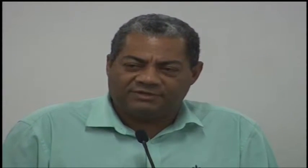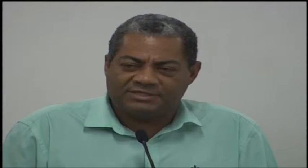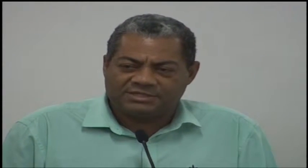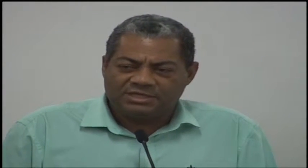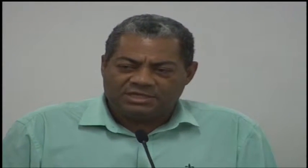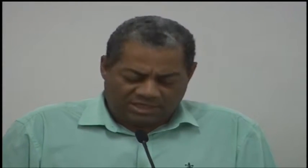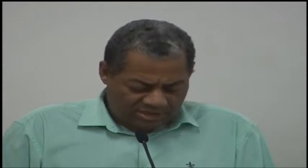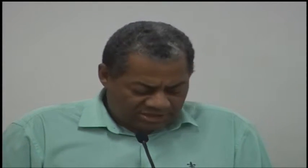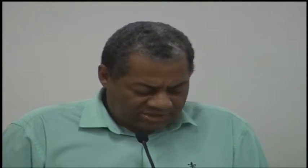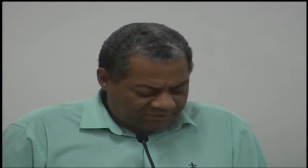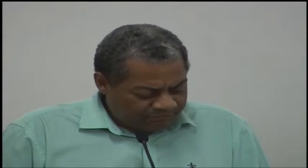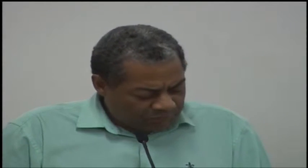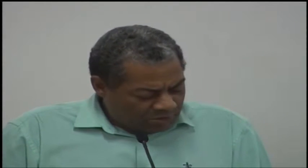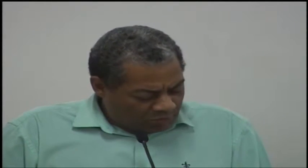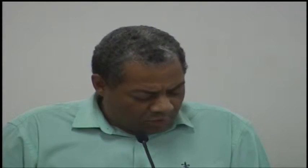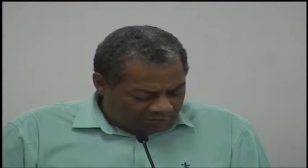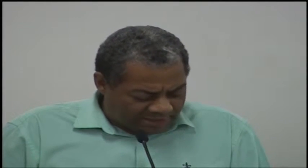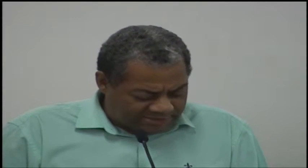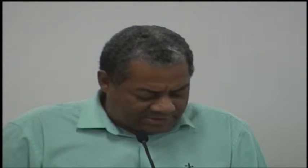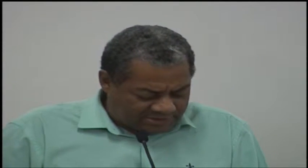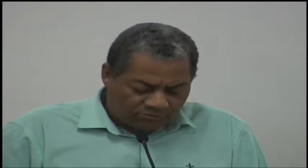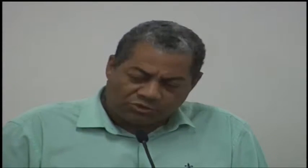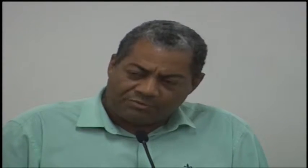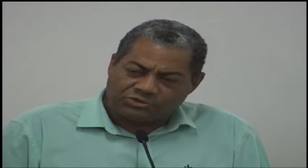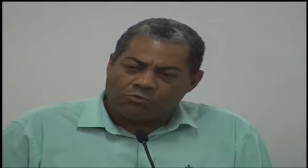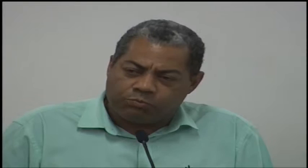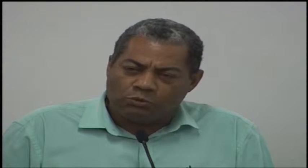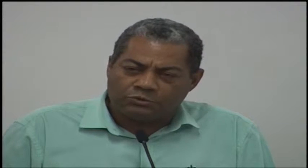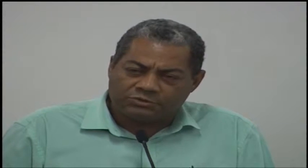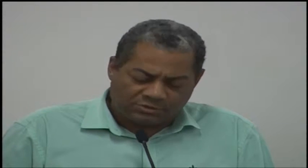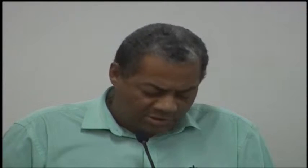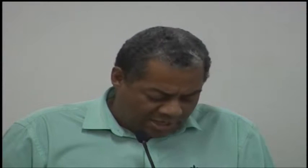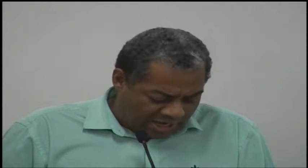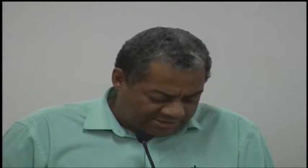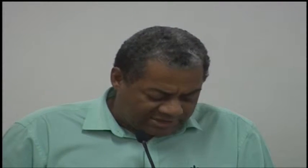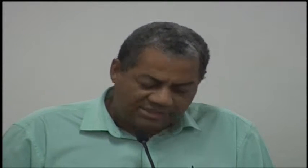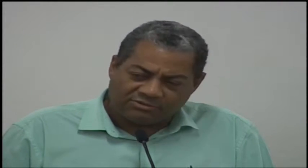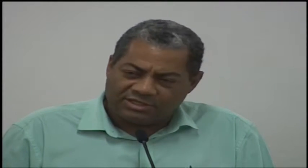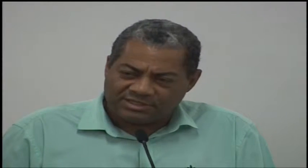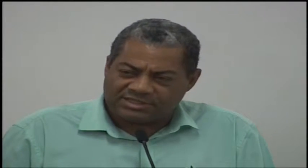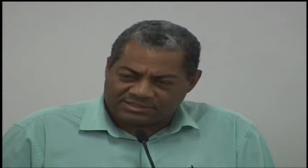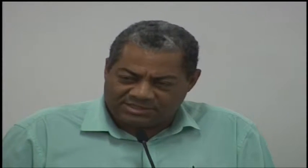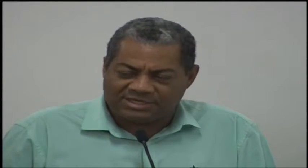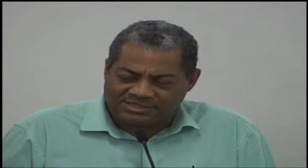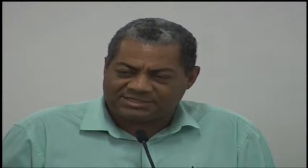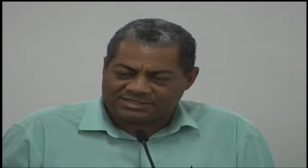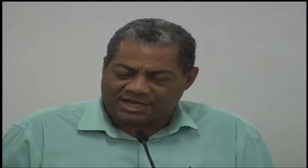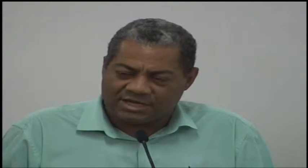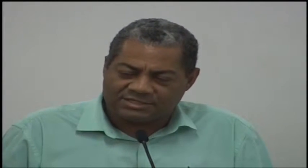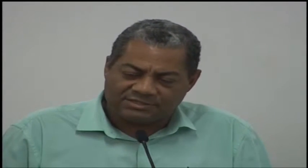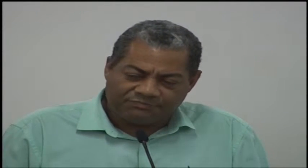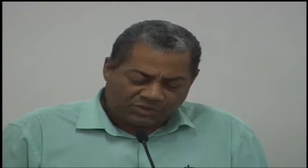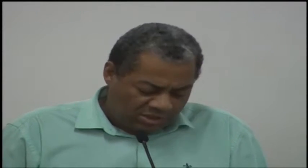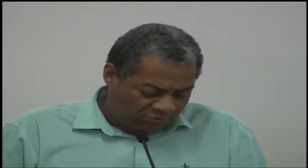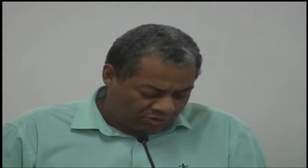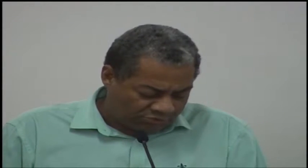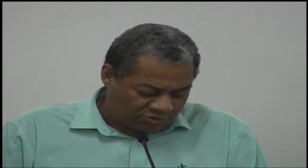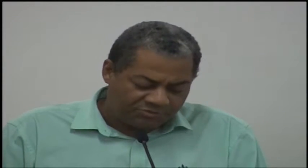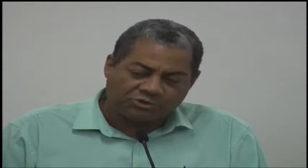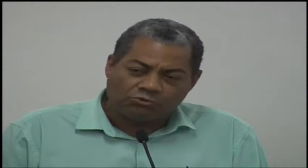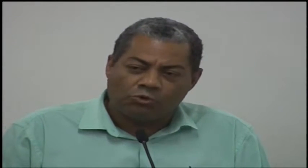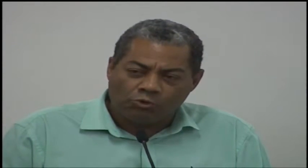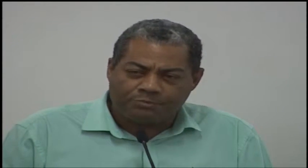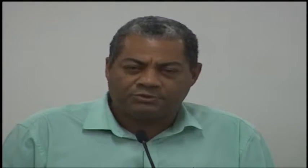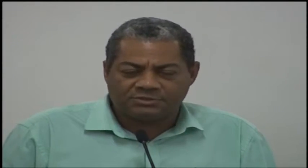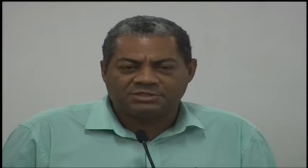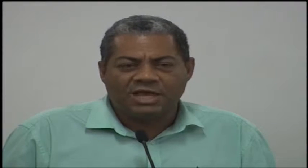2 vezes. Ele disse: quando os homens são puros, as leis são desnecessárias. E quando os homens